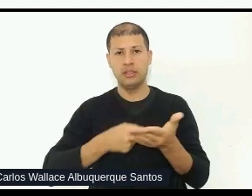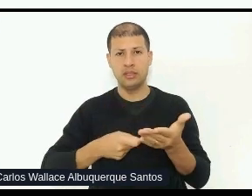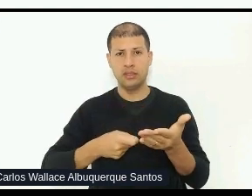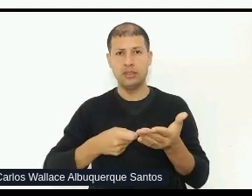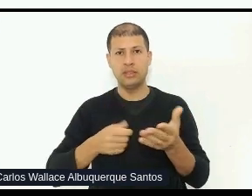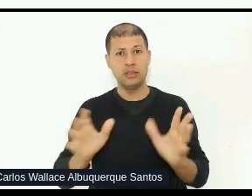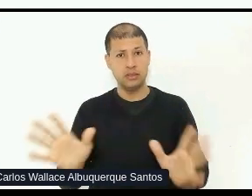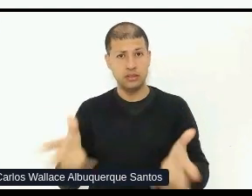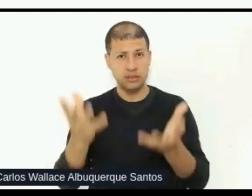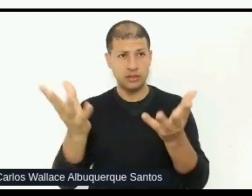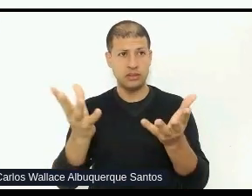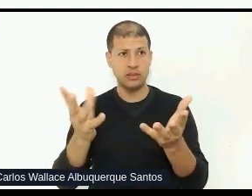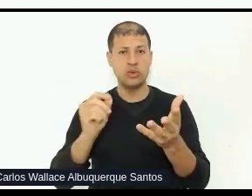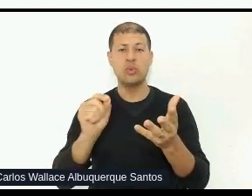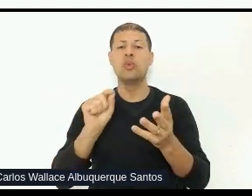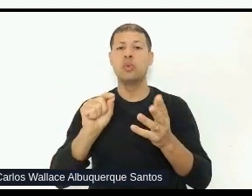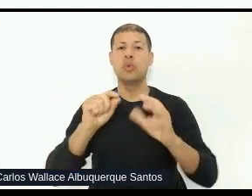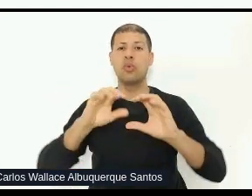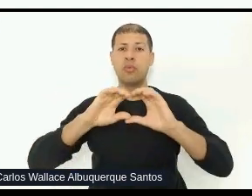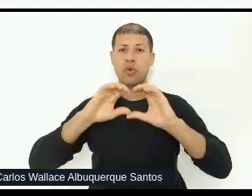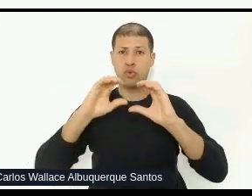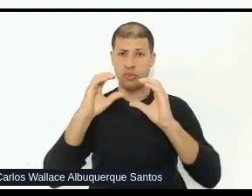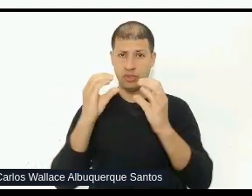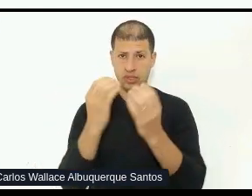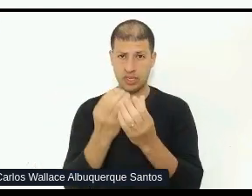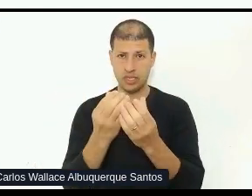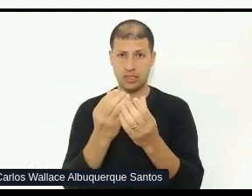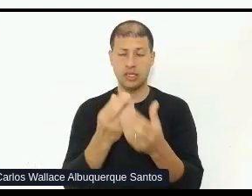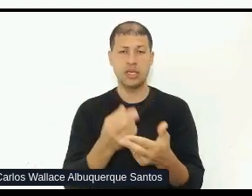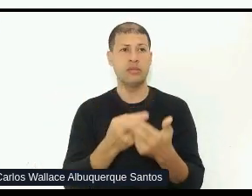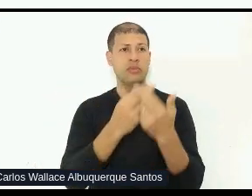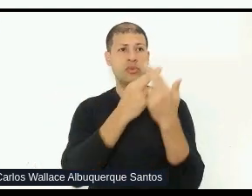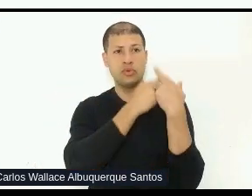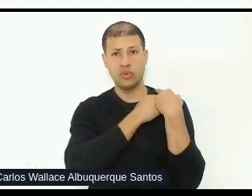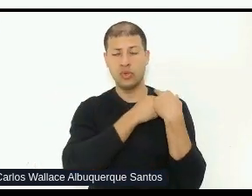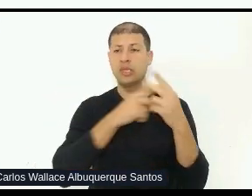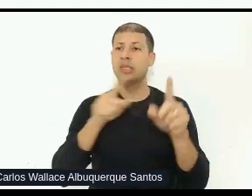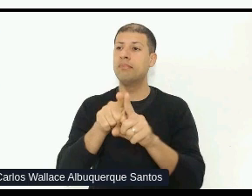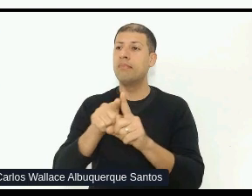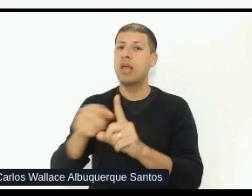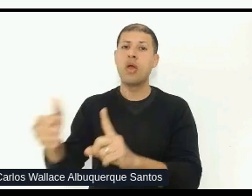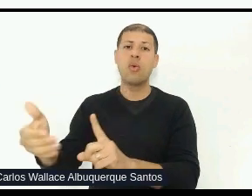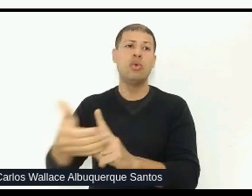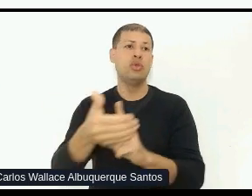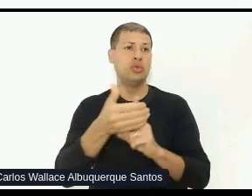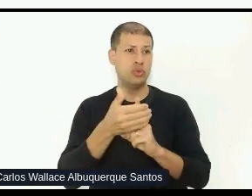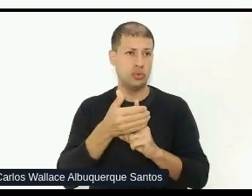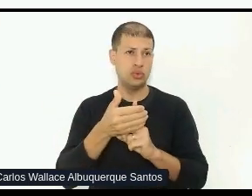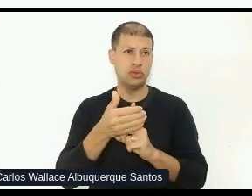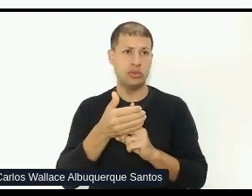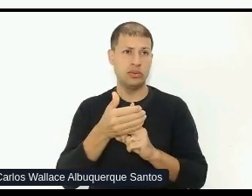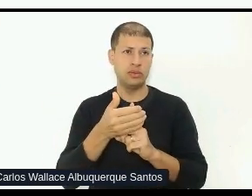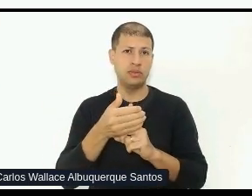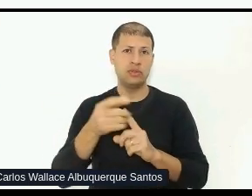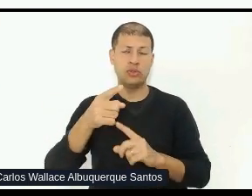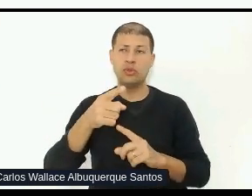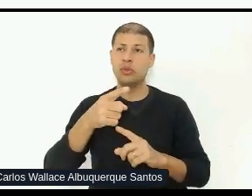promover uma comunidade responsável e acolhedora. Como podemos fazer